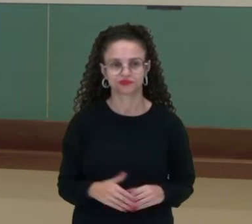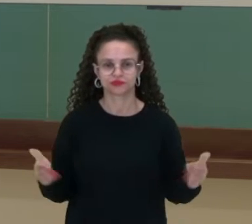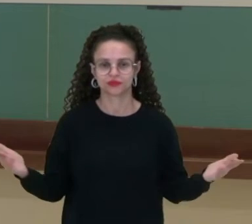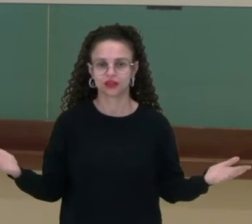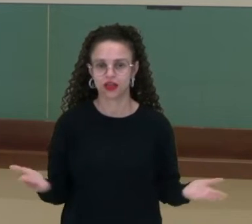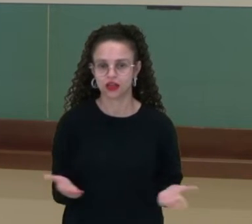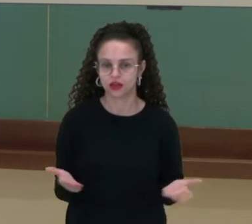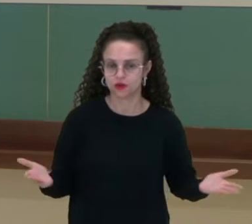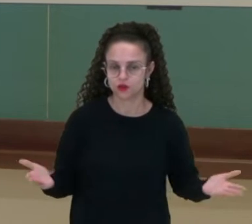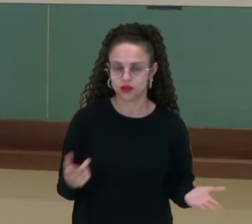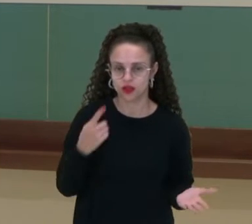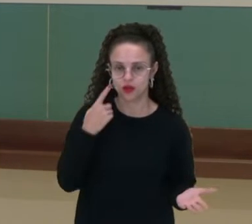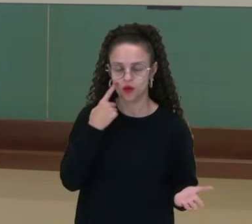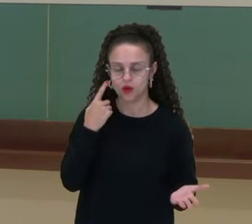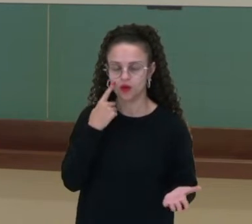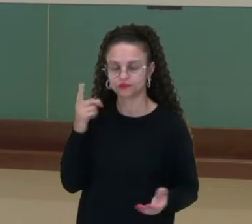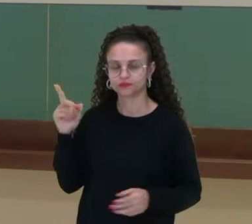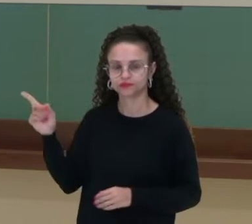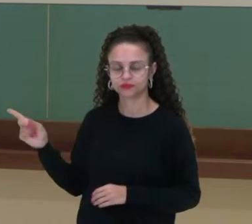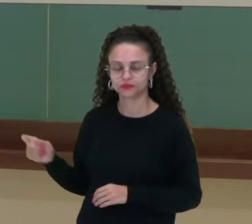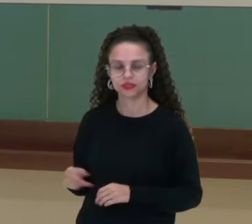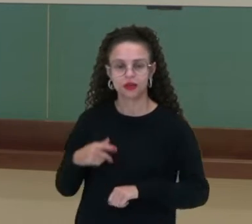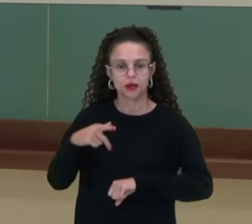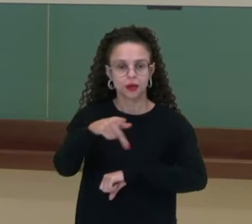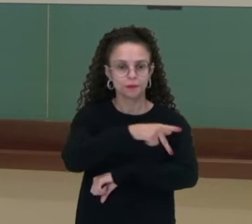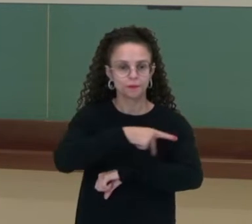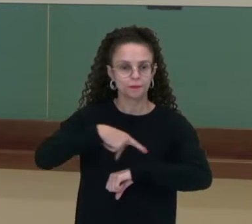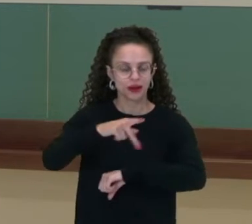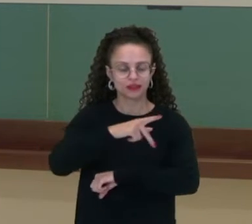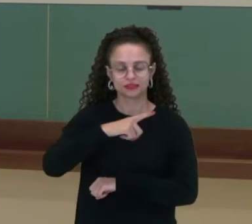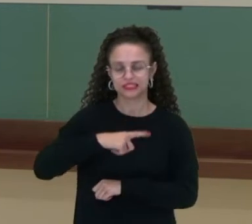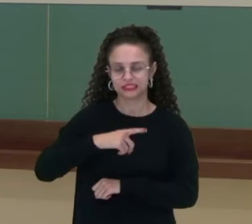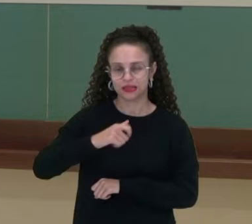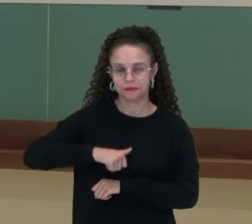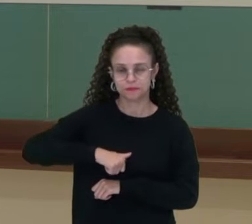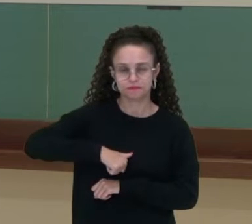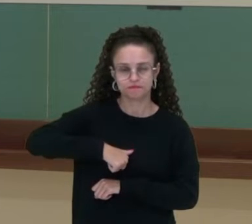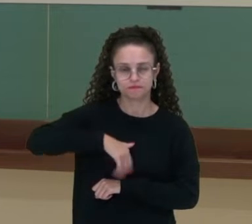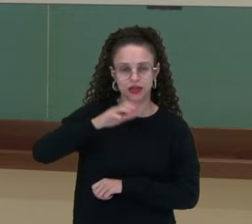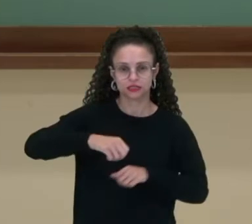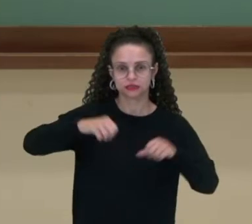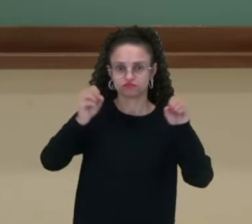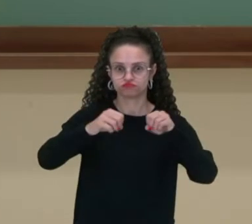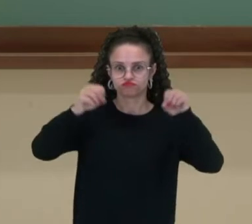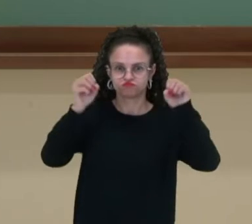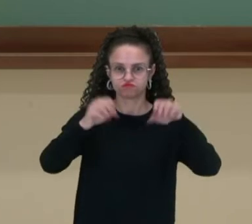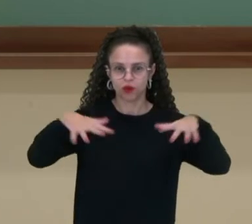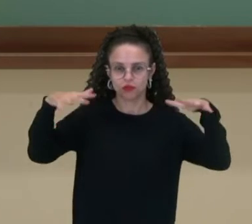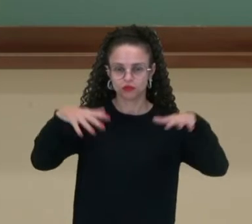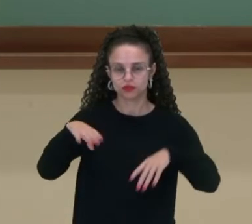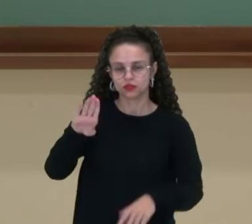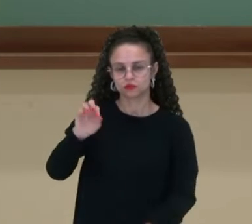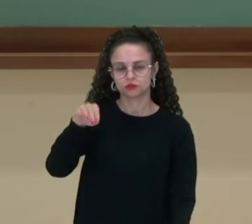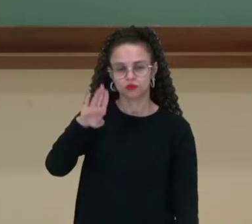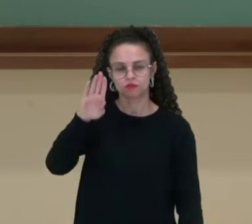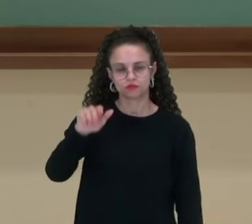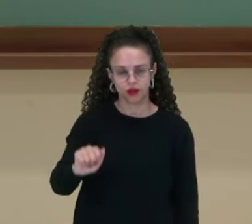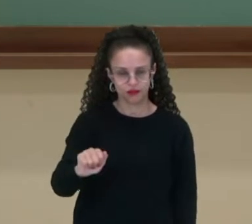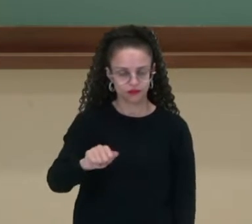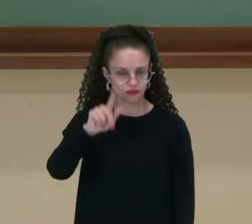olha só que curioso, né? Mostrando países que têm mais armas nucleares, né? Bombas atômicas, né? Na questão